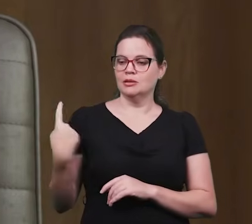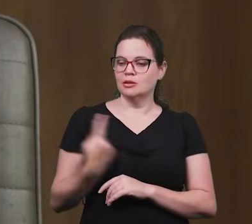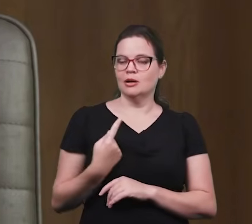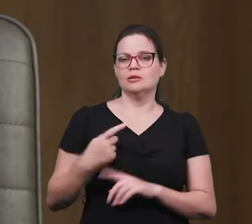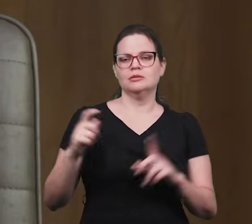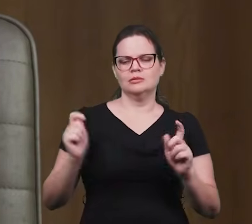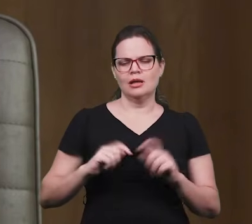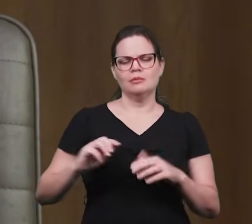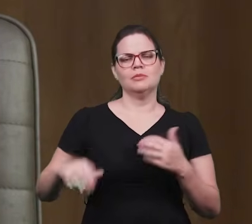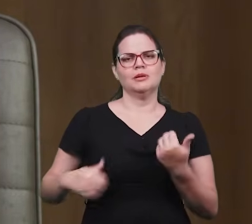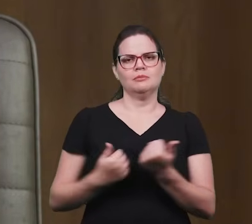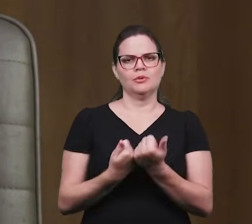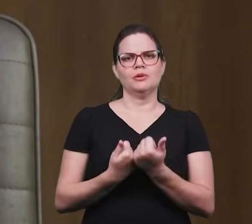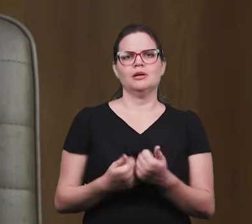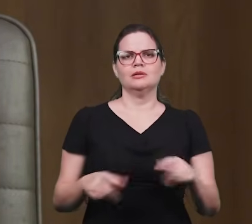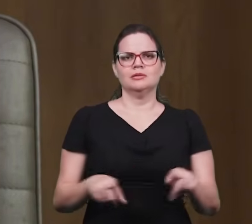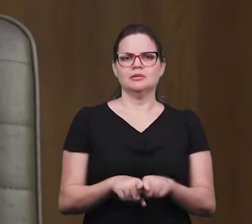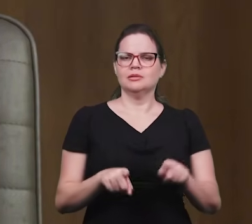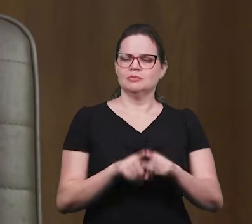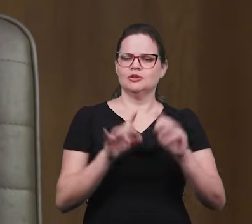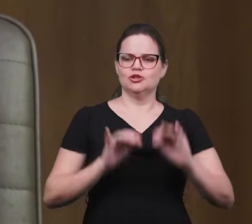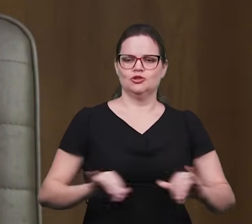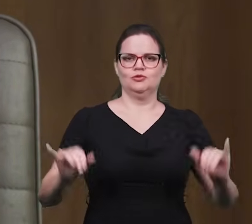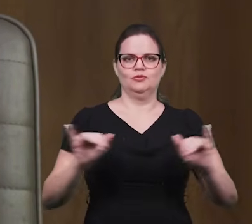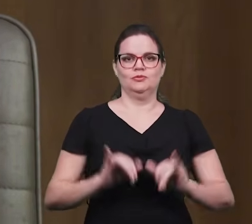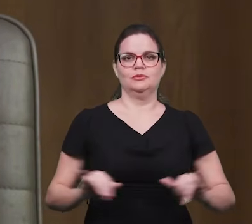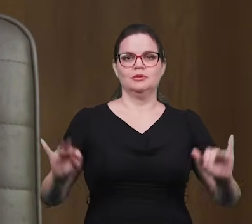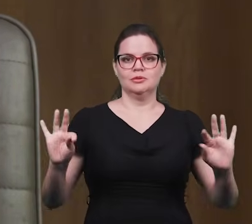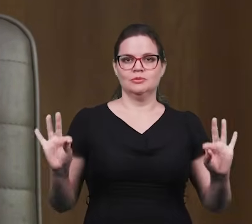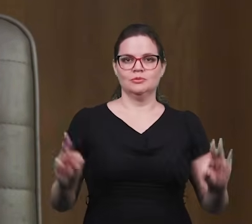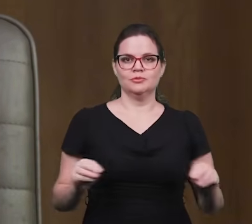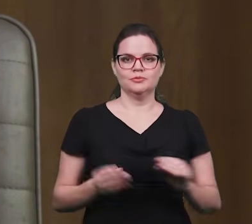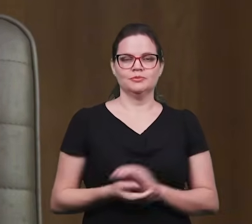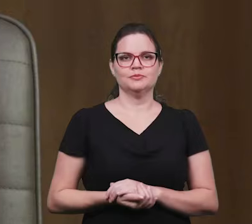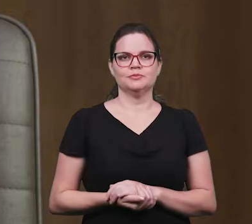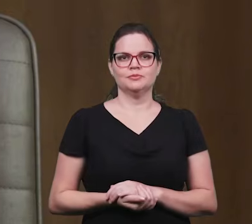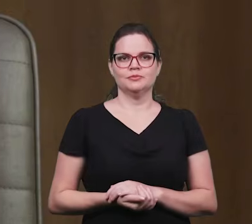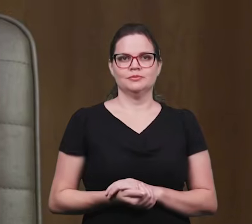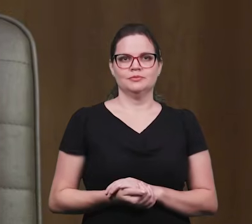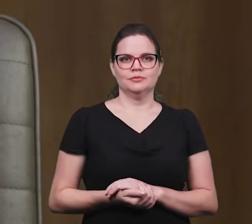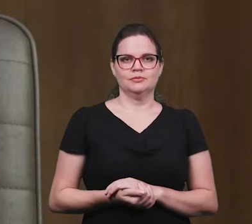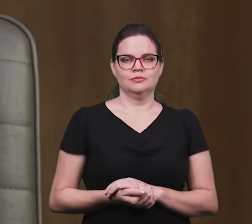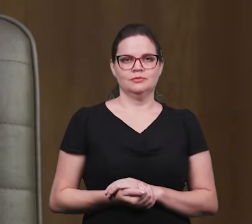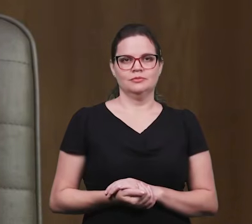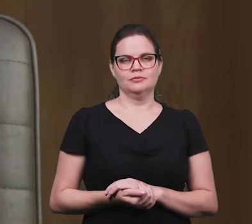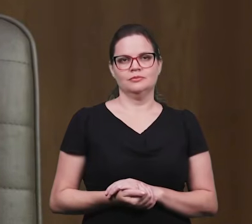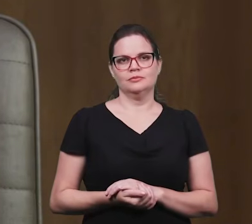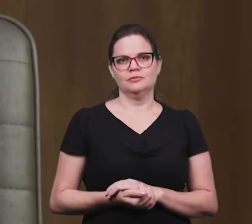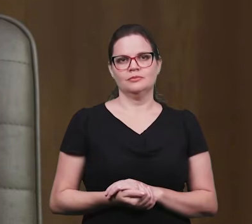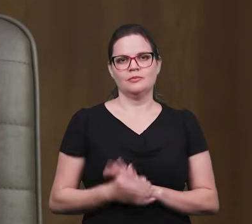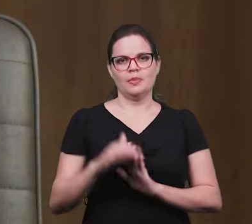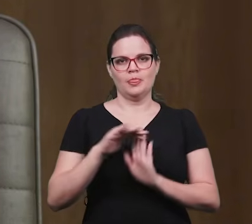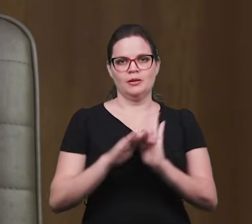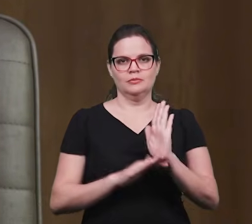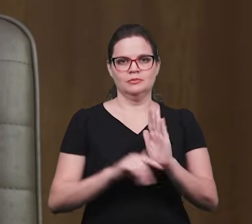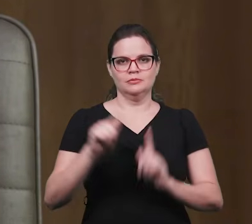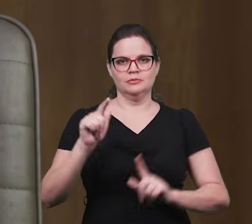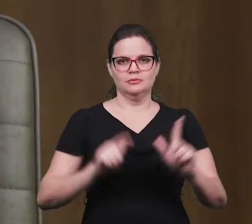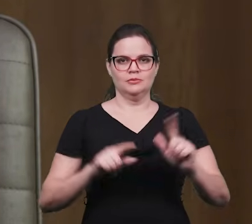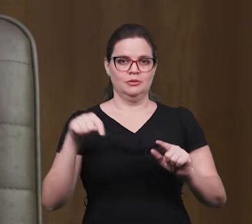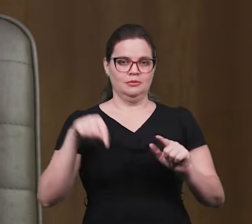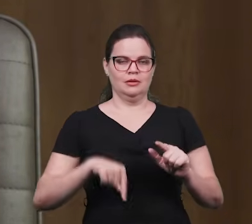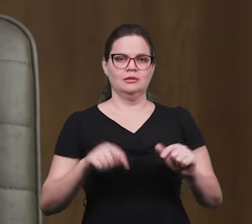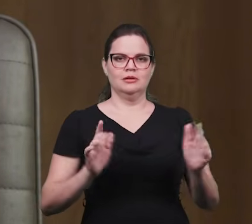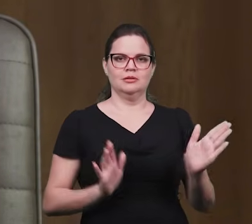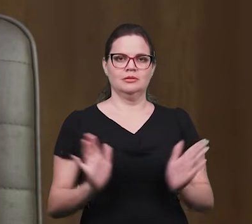não é, a todos nós apoiar, né, e divulgar, né, essas soluções. Esse programa aqui na